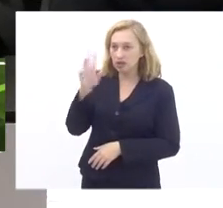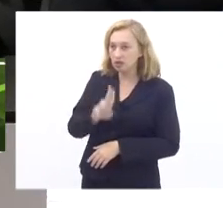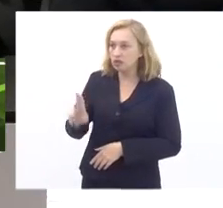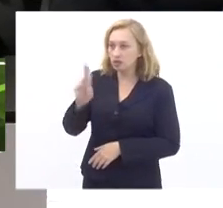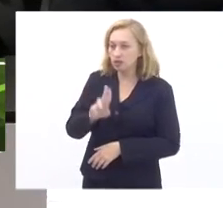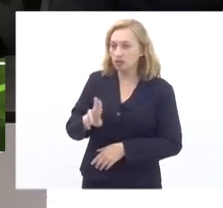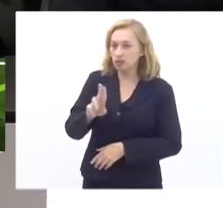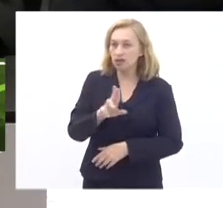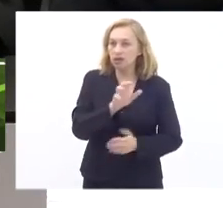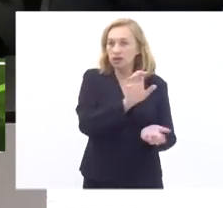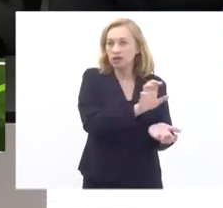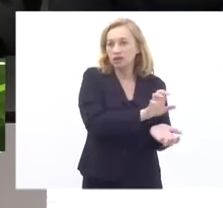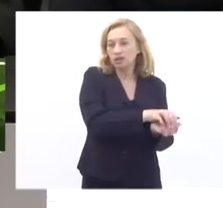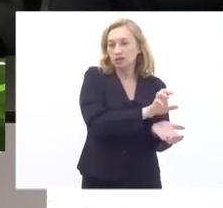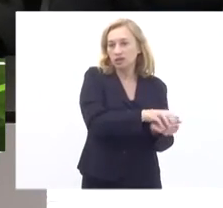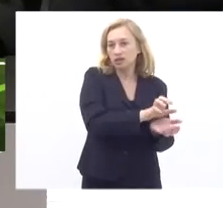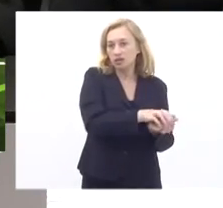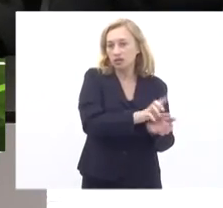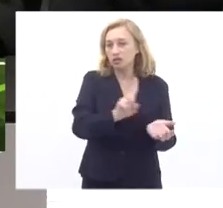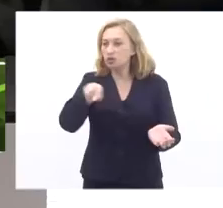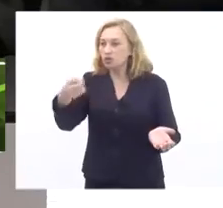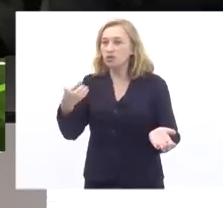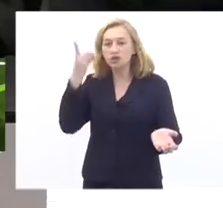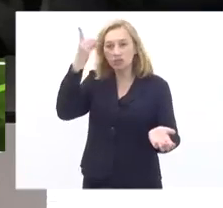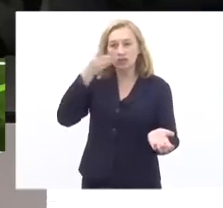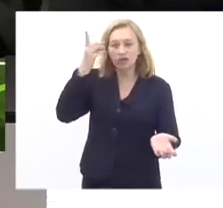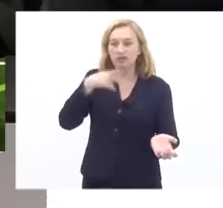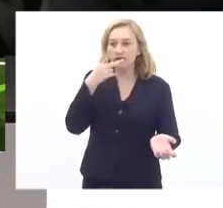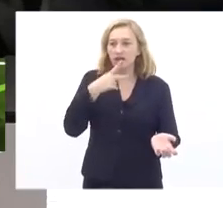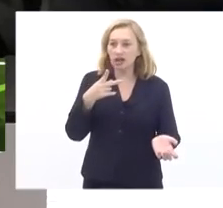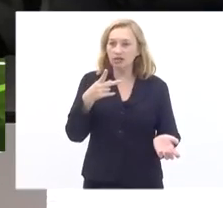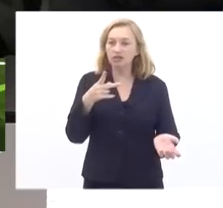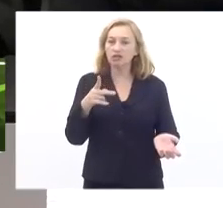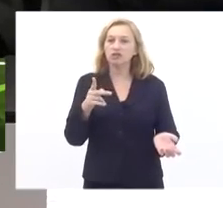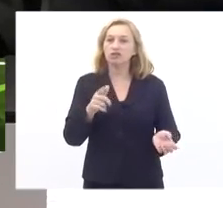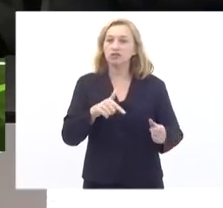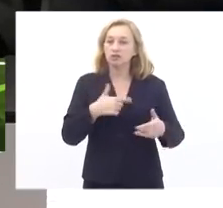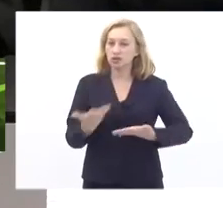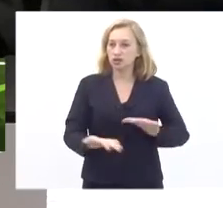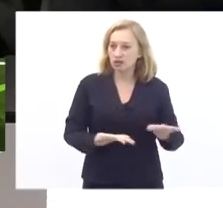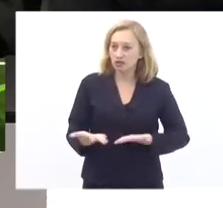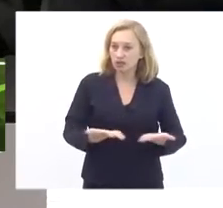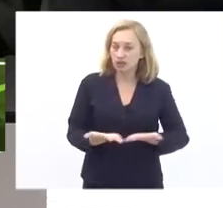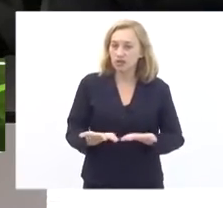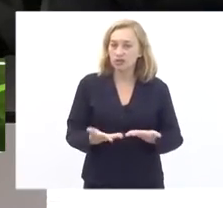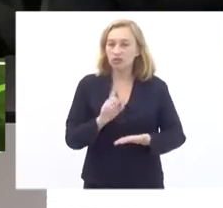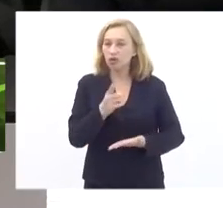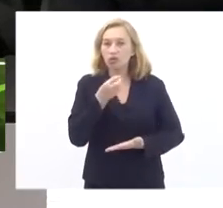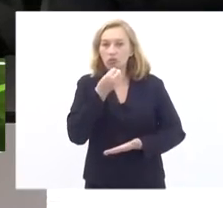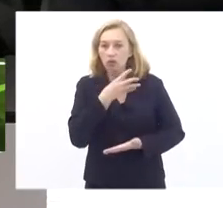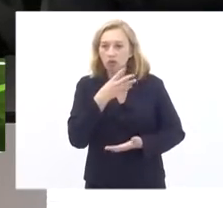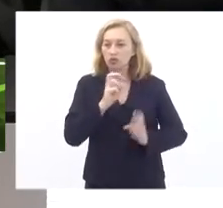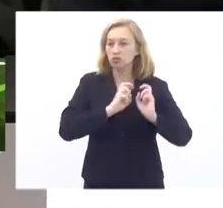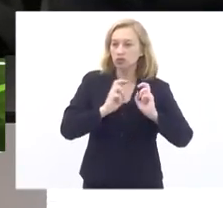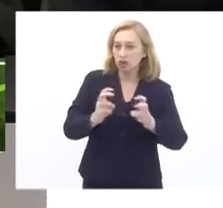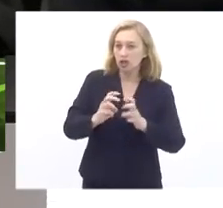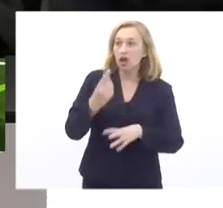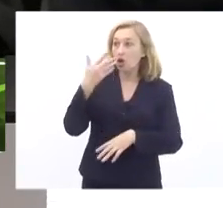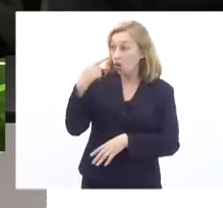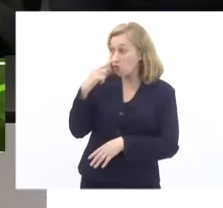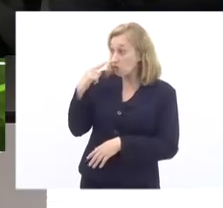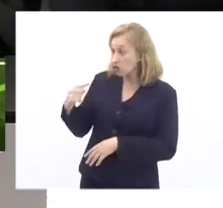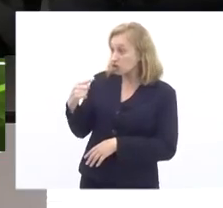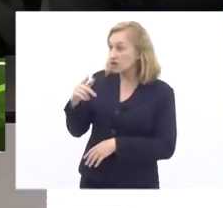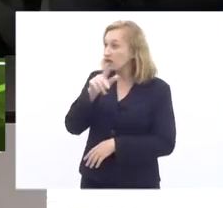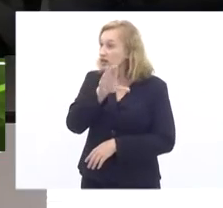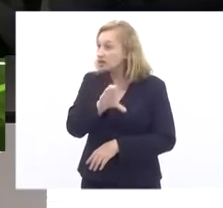Santa Cruz, os demais deputados comentaram do nível de serviço. Nós sabemos que o nível de serviço não está bom. E eu vejo aqui a